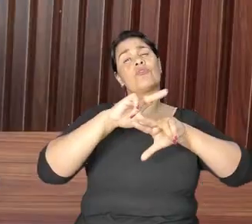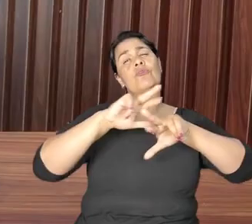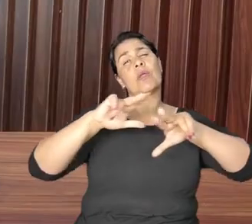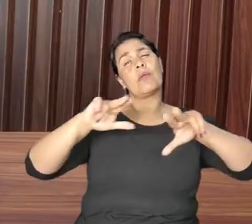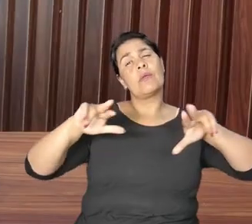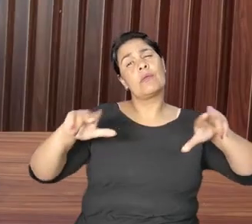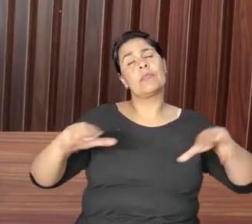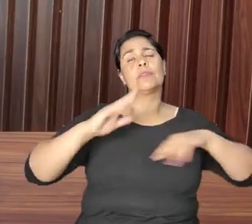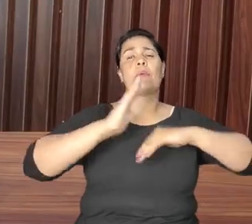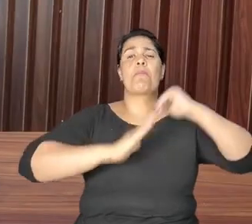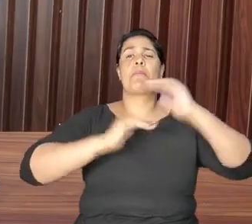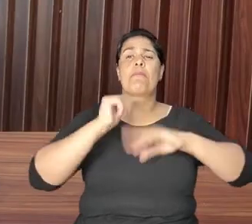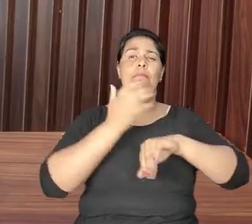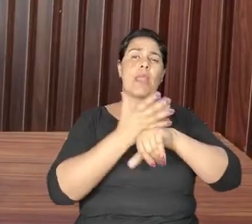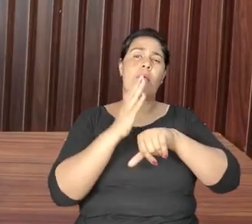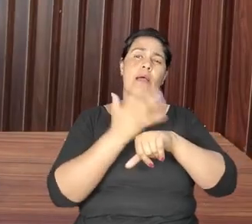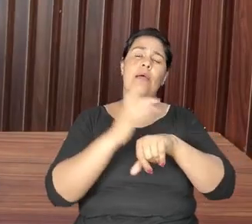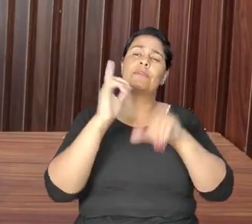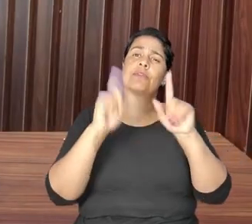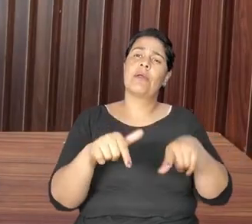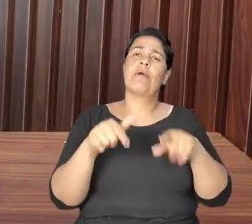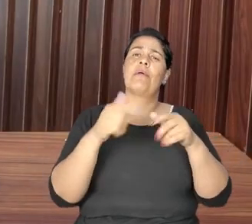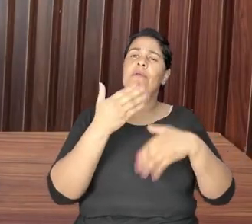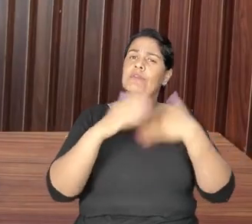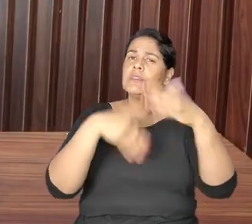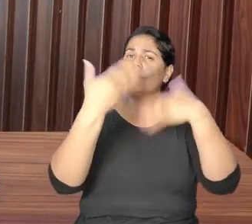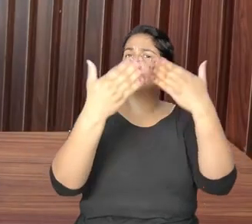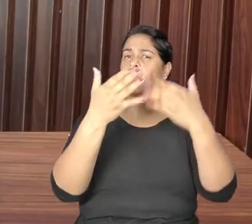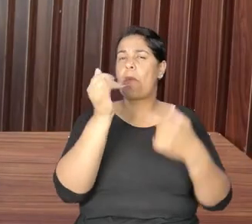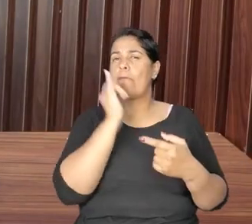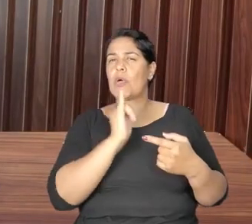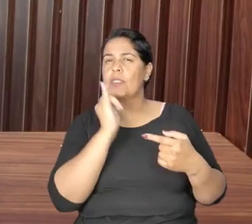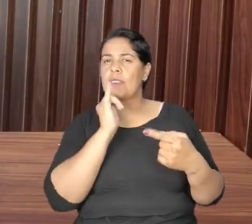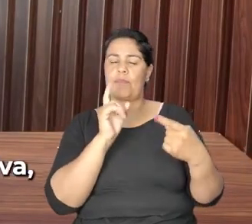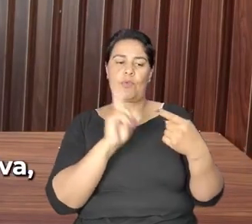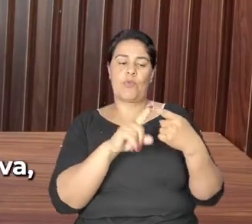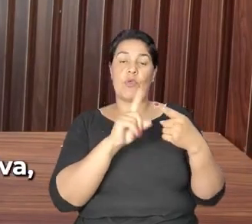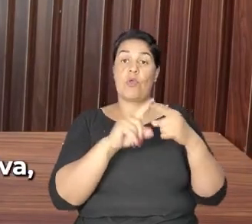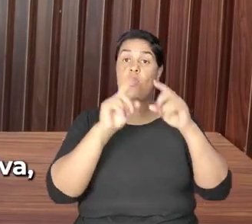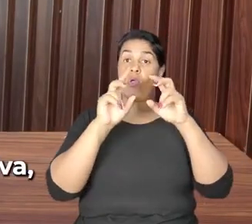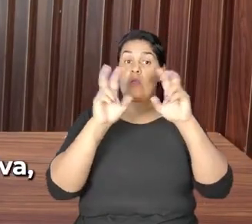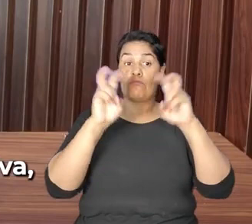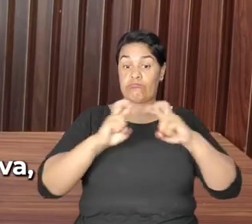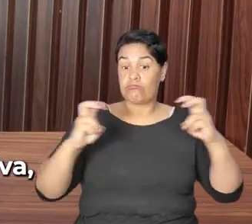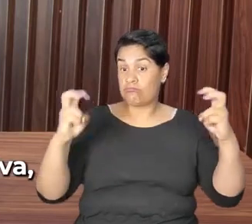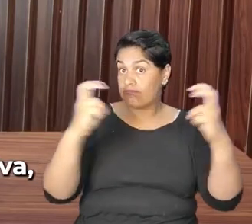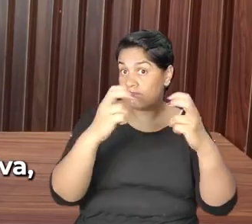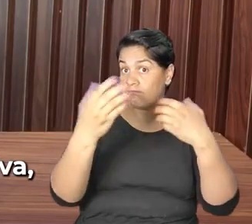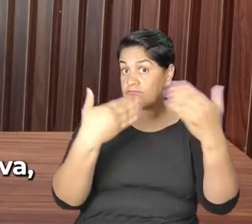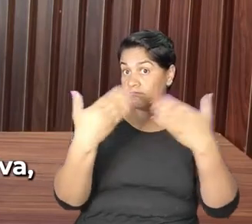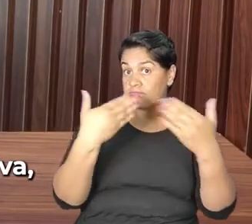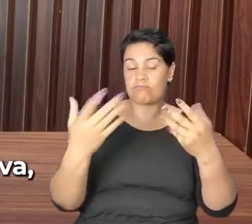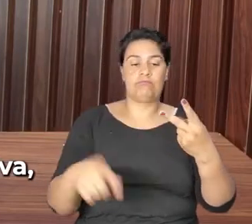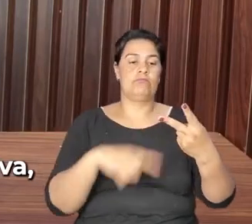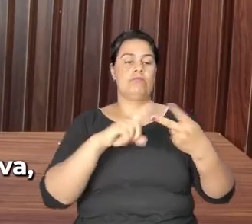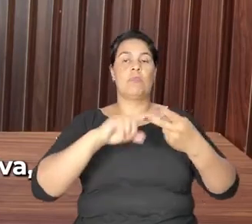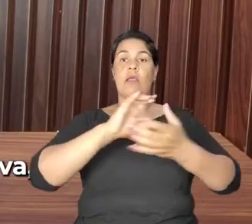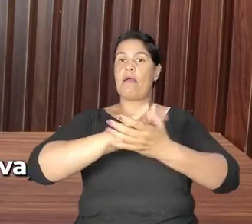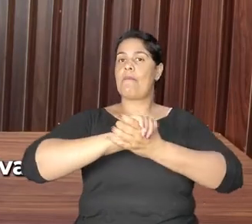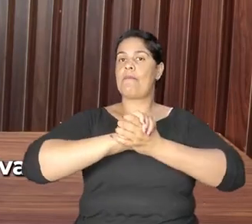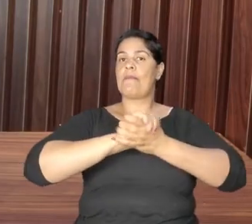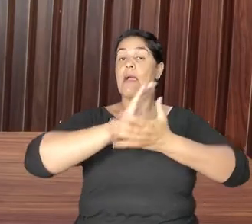conflito. Existe uma diversidade de práticas restaurativas e entre elas podemos citar a conferência